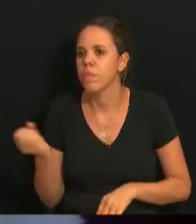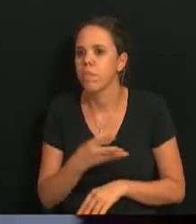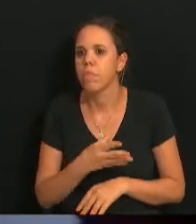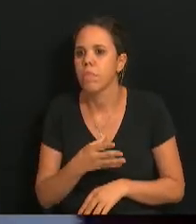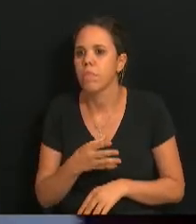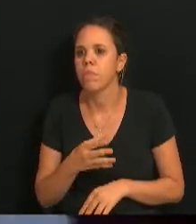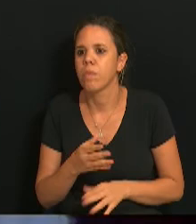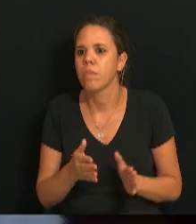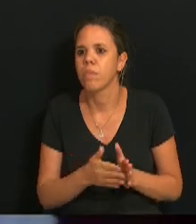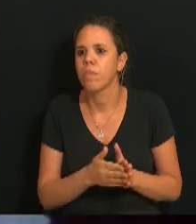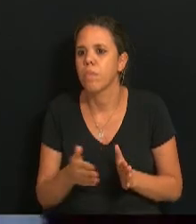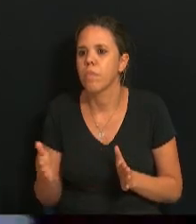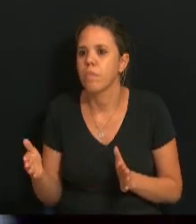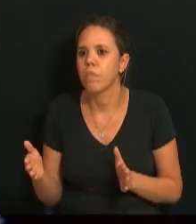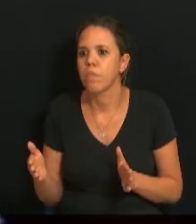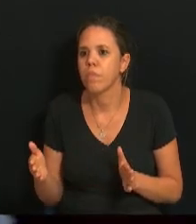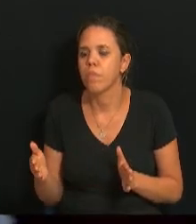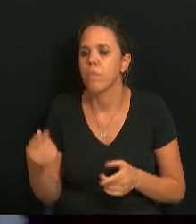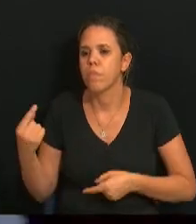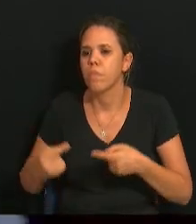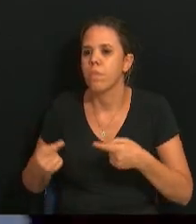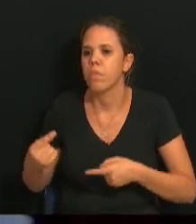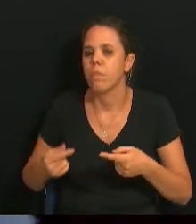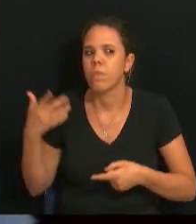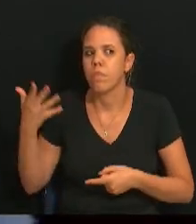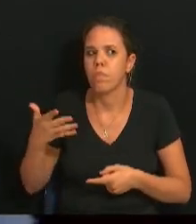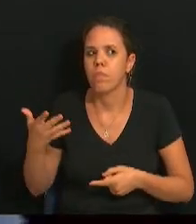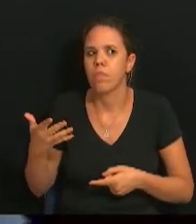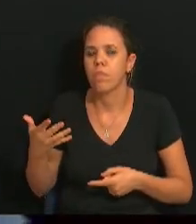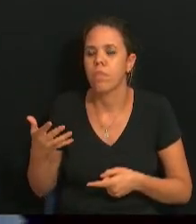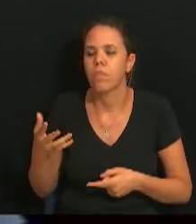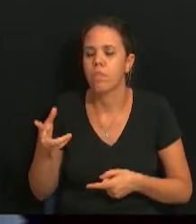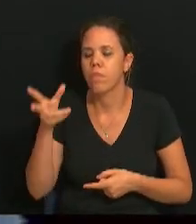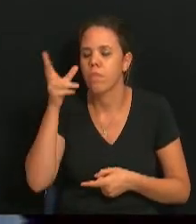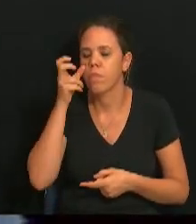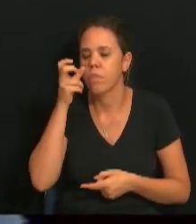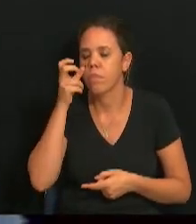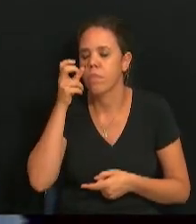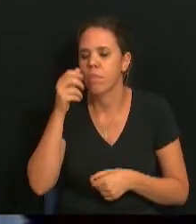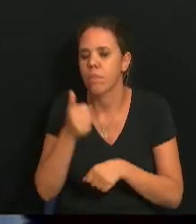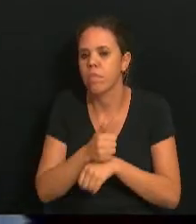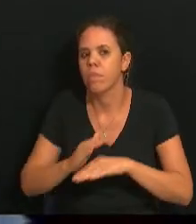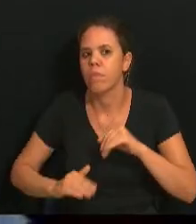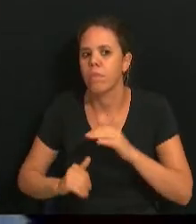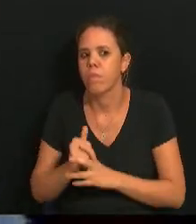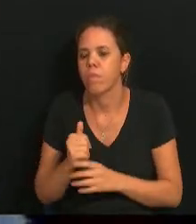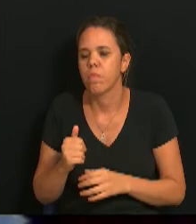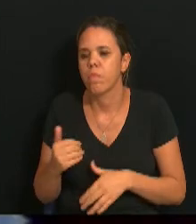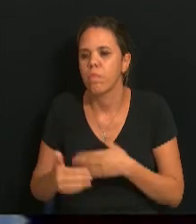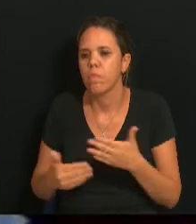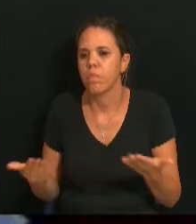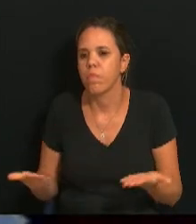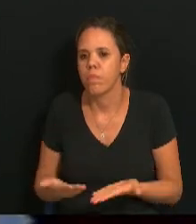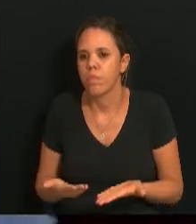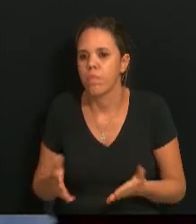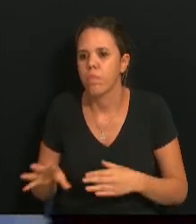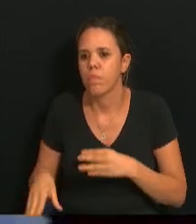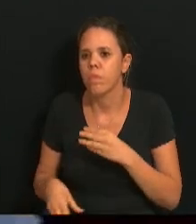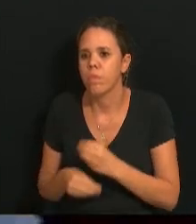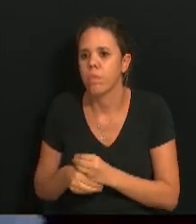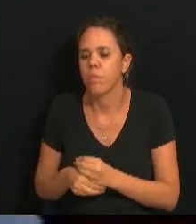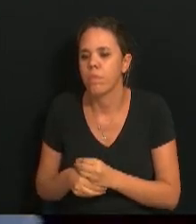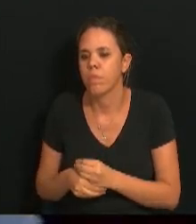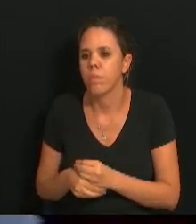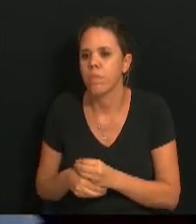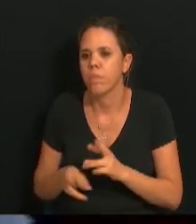rodada de debates e de escuta efetiva dos profissionais da rede nesse processo agora de implementação e de